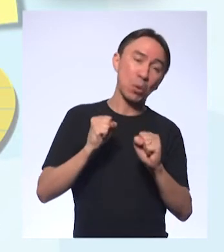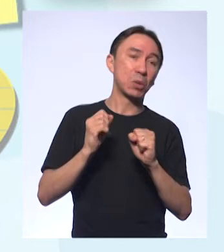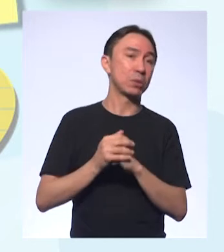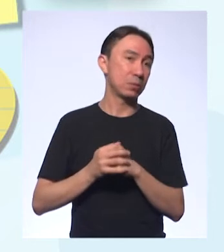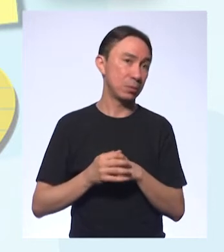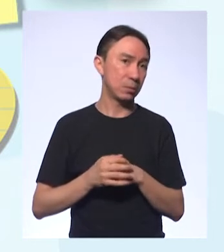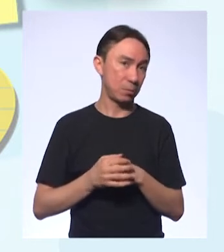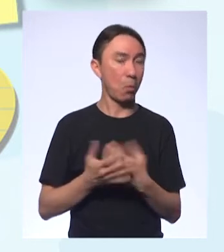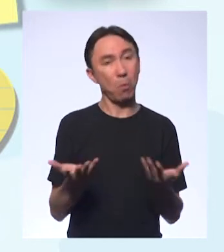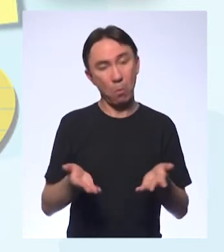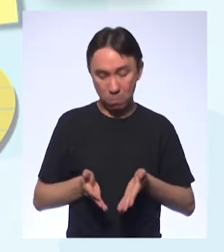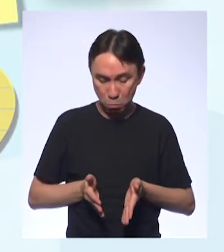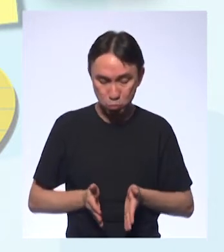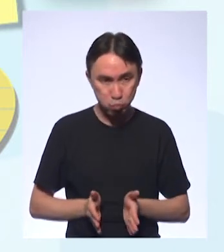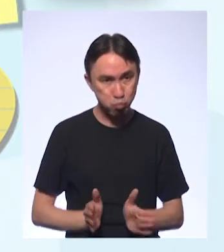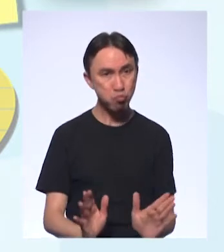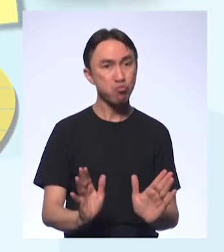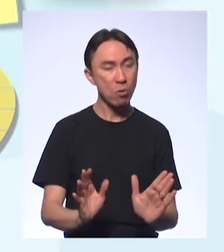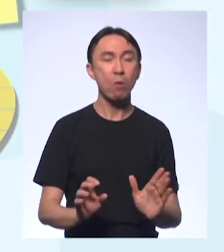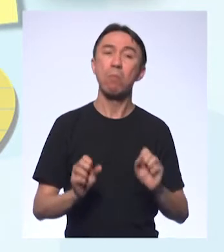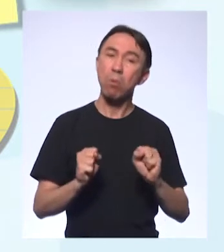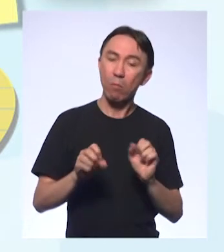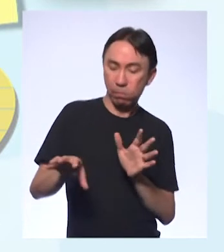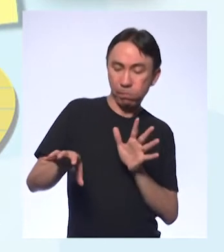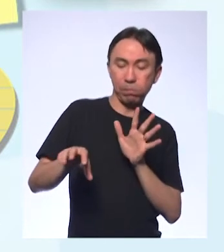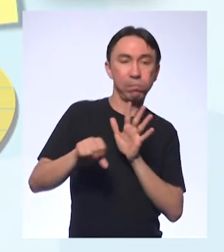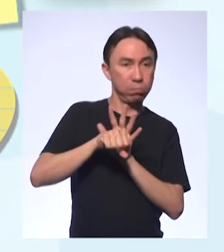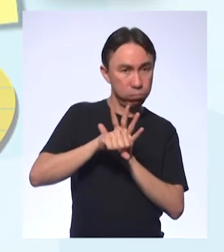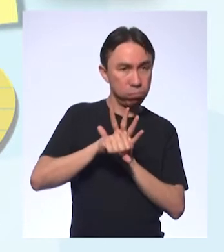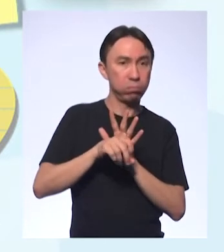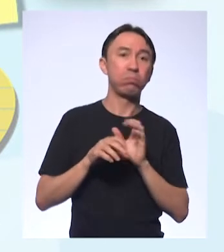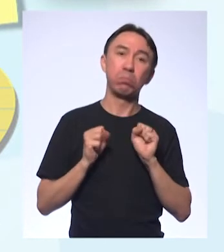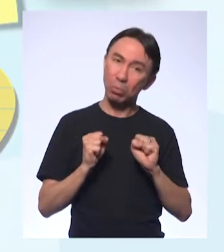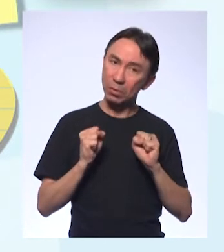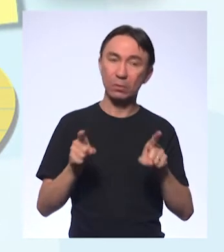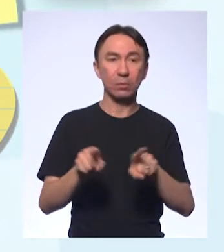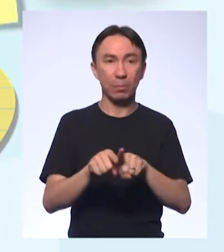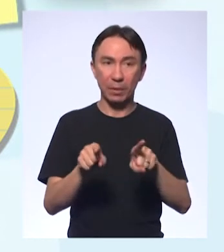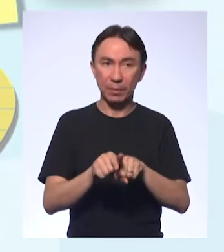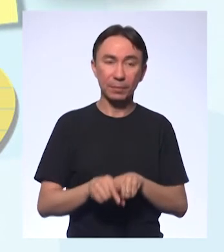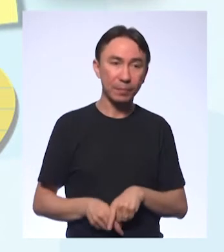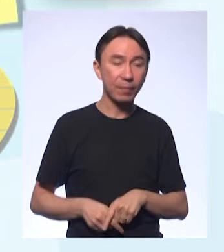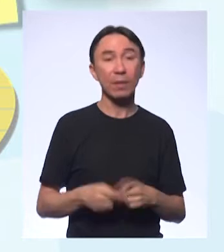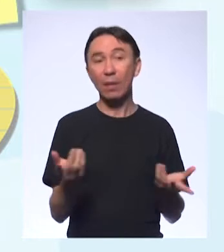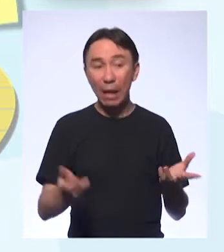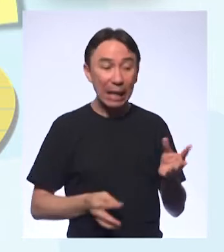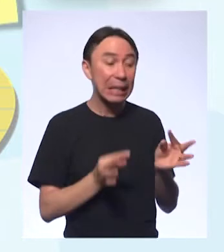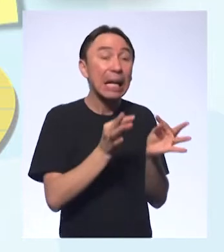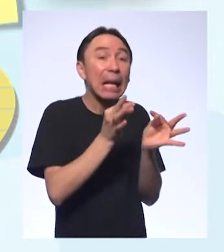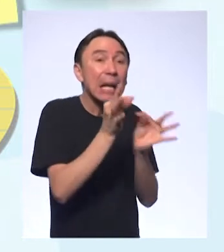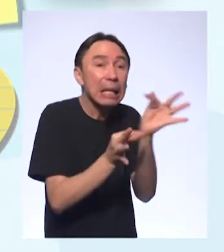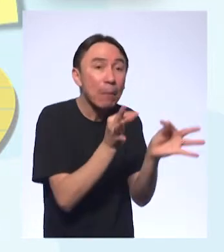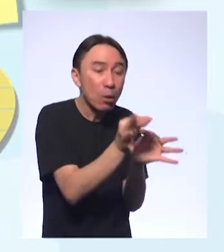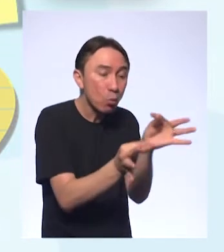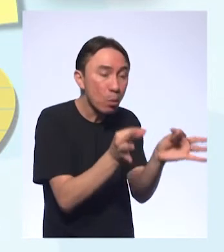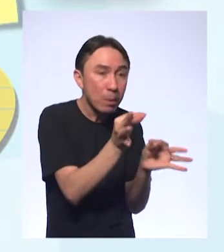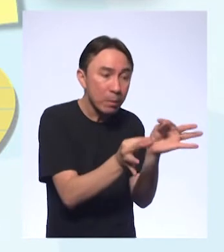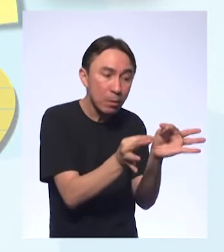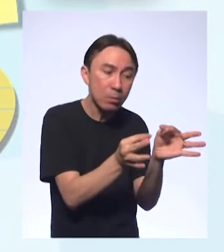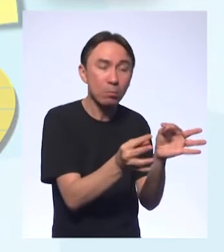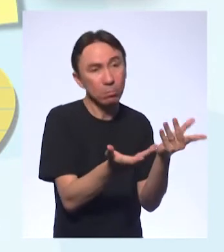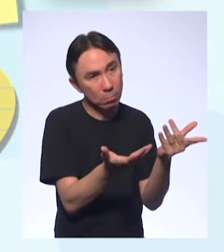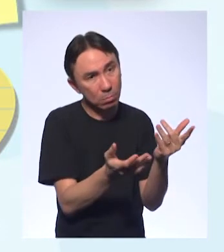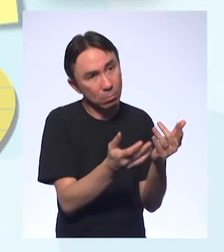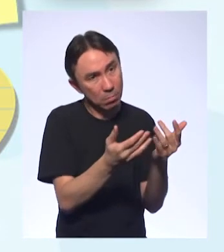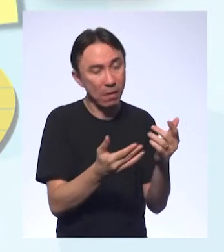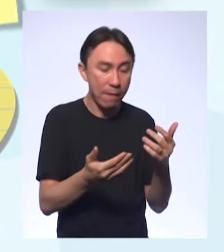O que mais que tem aí? Bom, o tratamento vai melhorar a qualidade de vida, né, e às vezes vai interromper